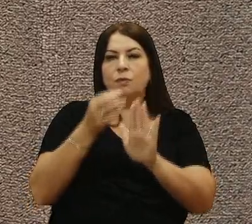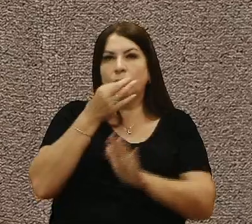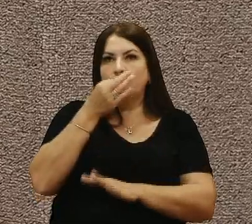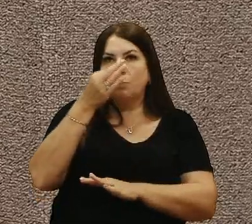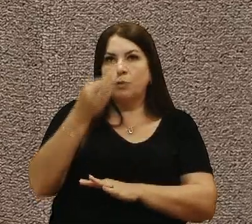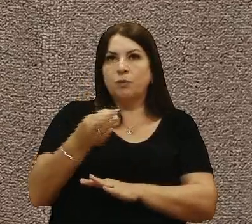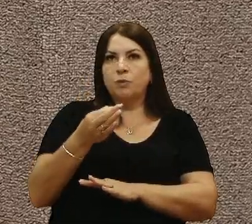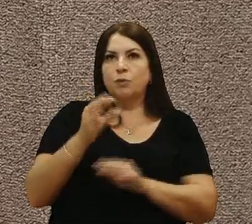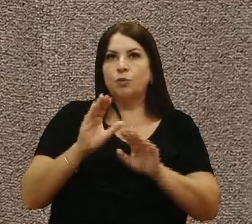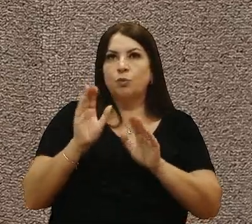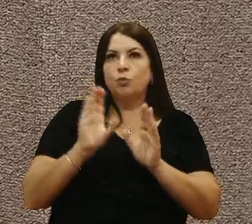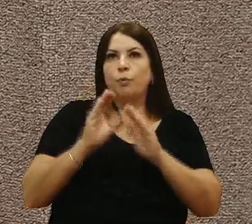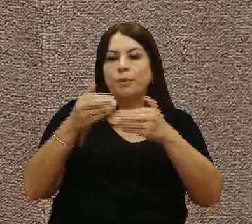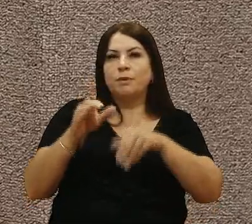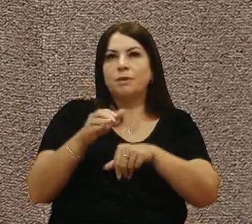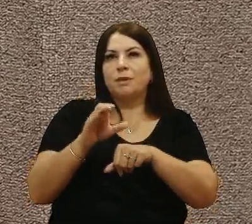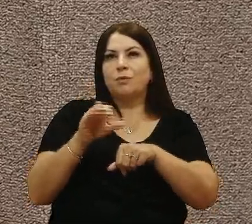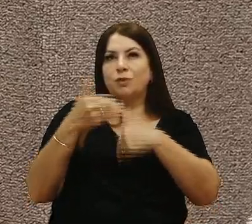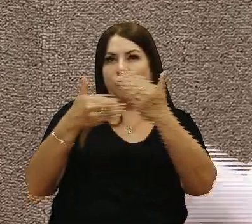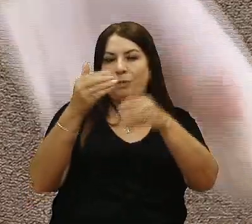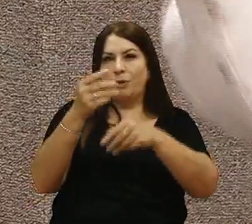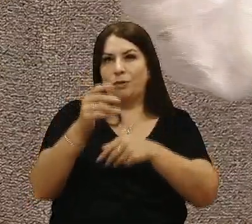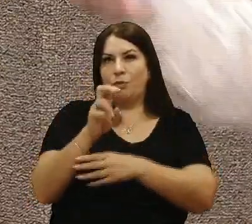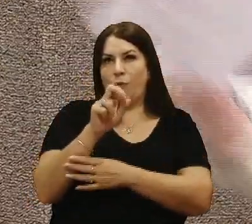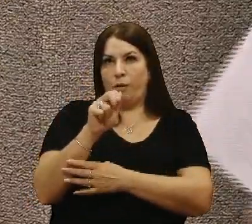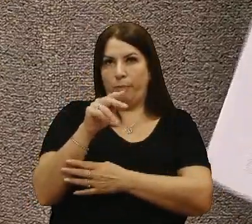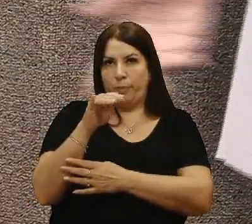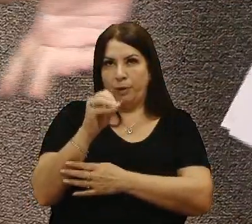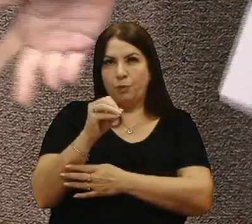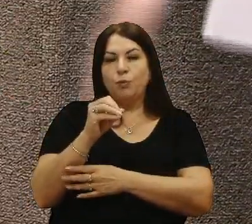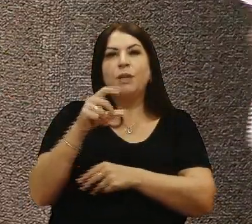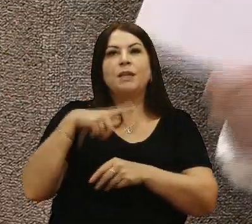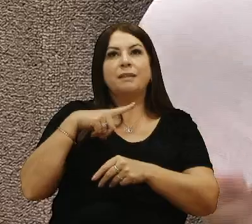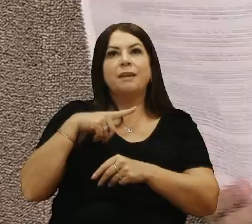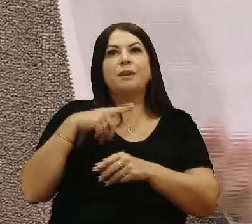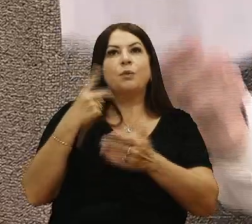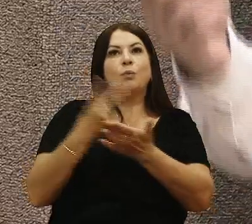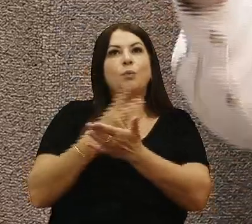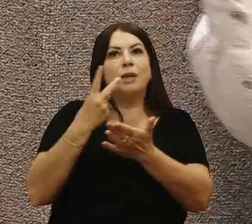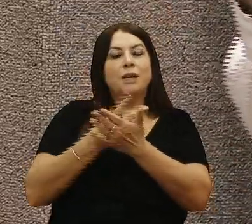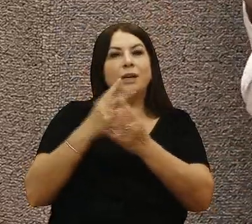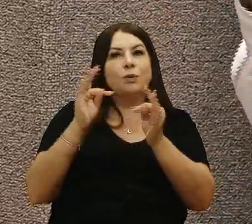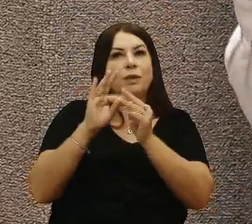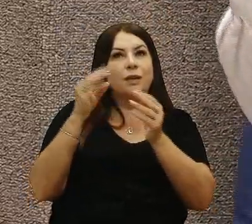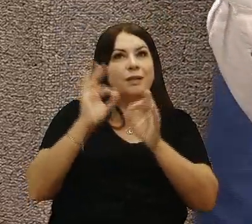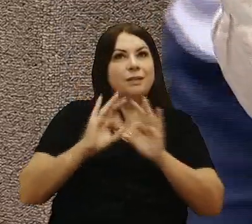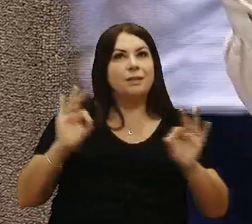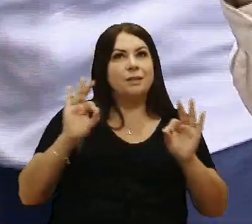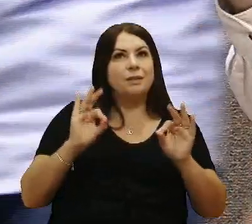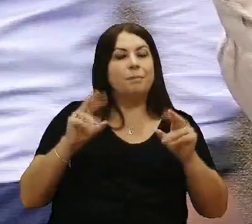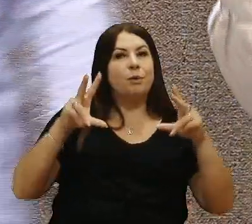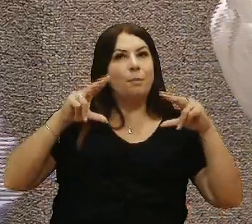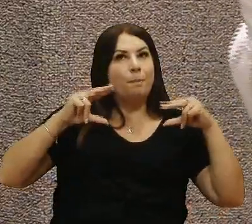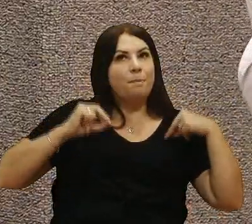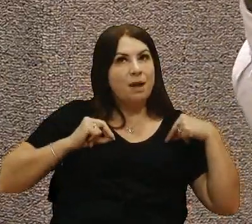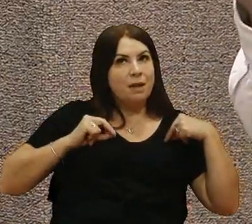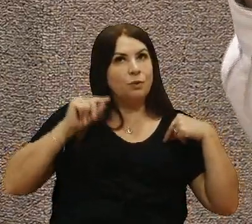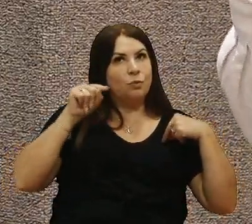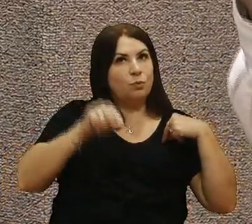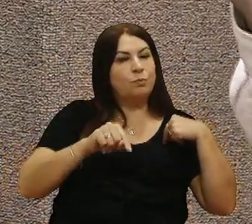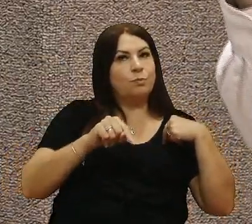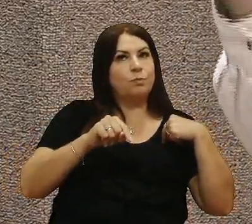parecer da Comissão de Desenvolvimento Urbano, que contém um erro material, para que possamos apreciar o mérito das emendas que